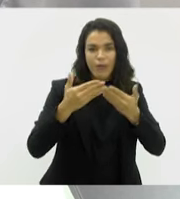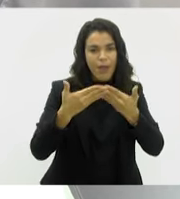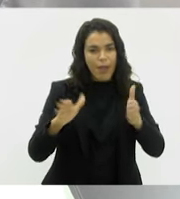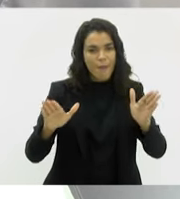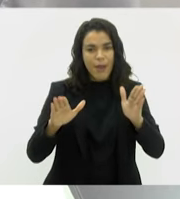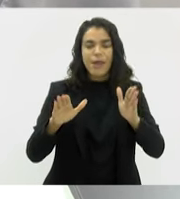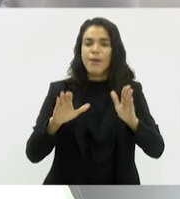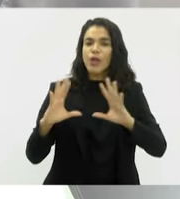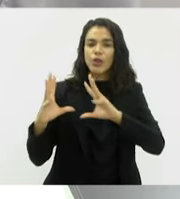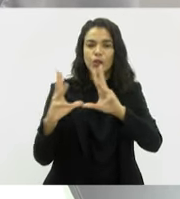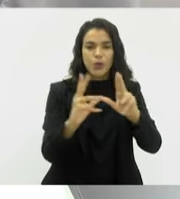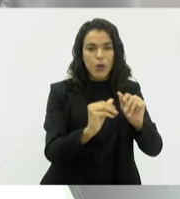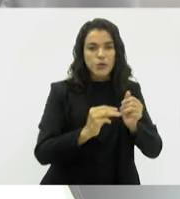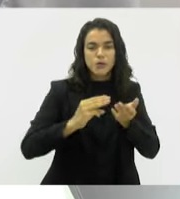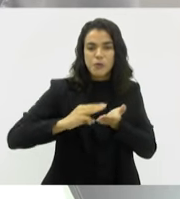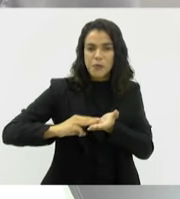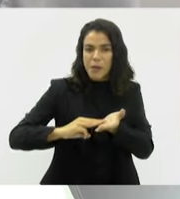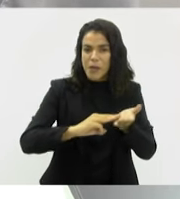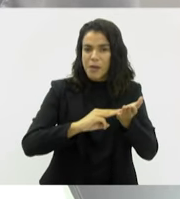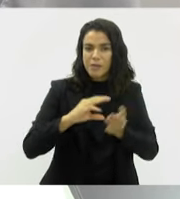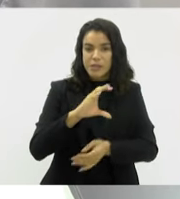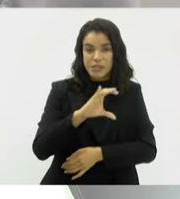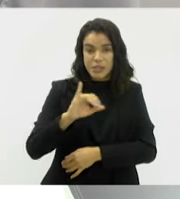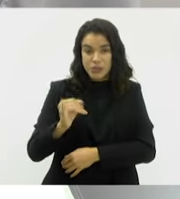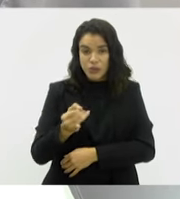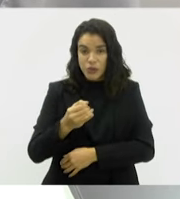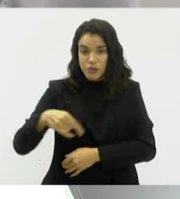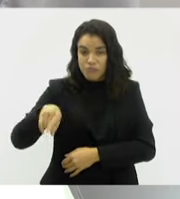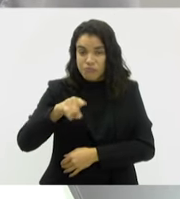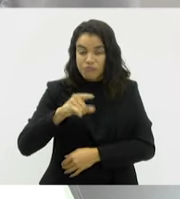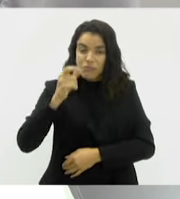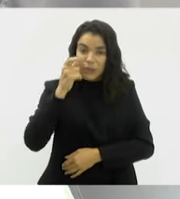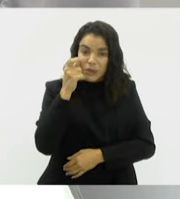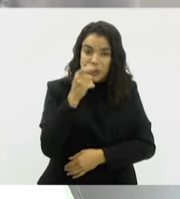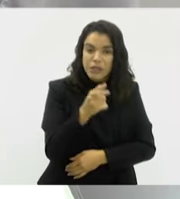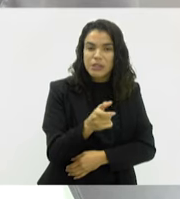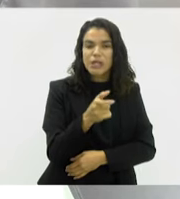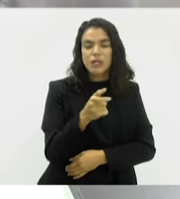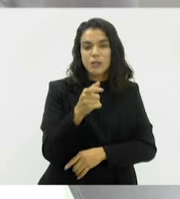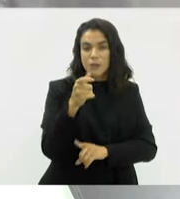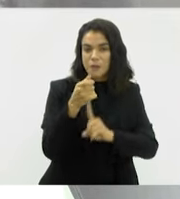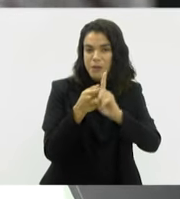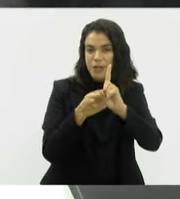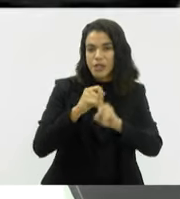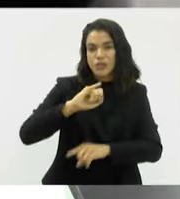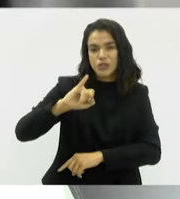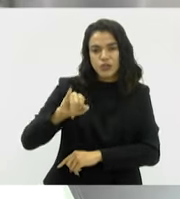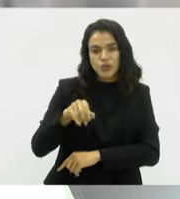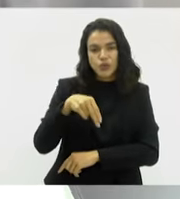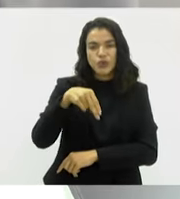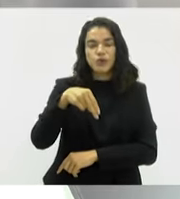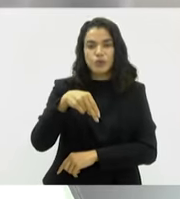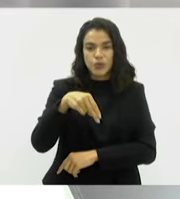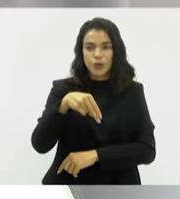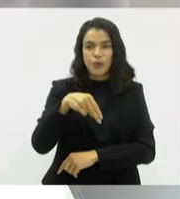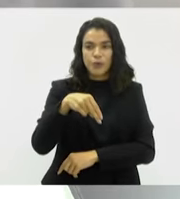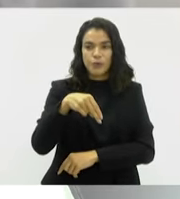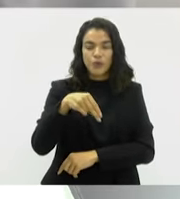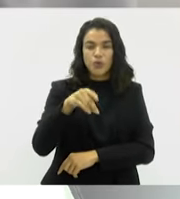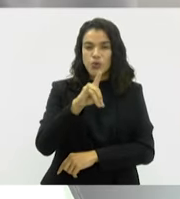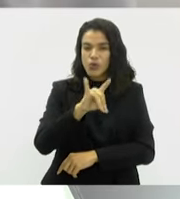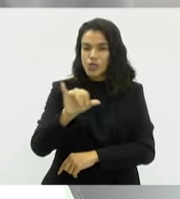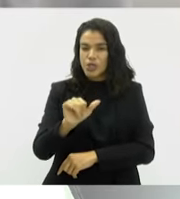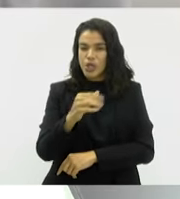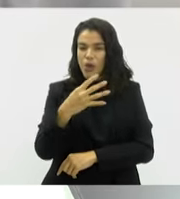das CCJs. Então, aqueles que tiverem interesse, vai ser em junho, início de junho, salvo engano, no dia